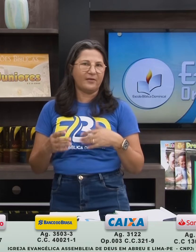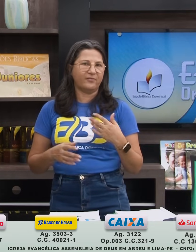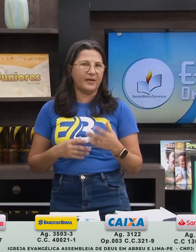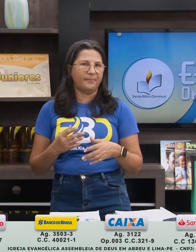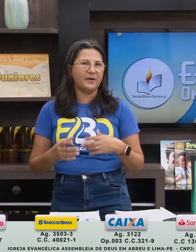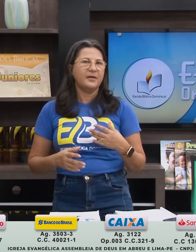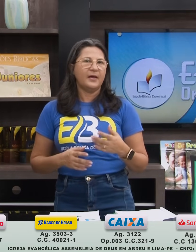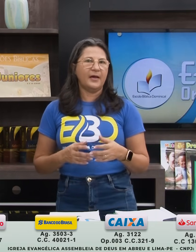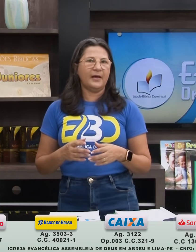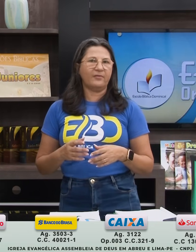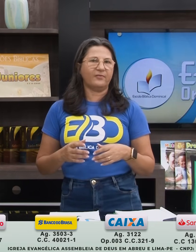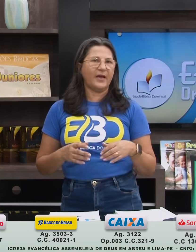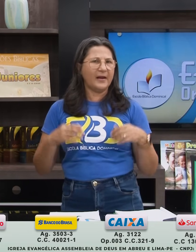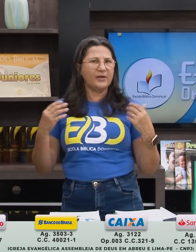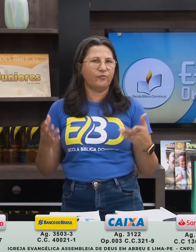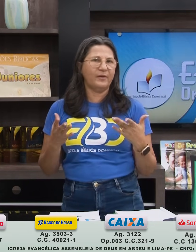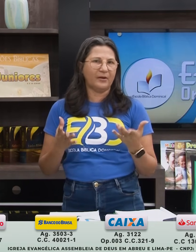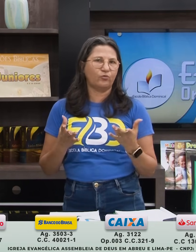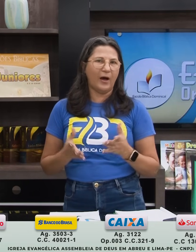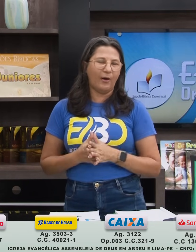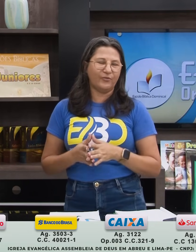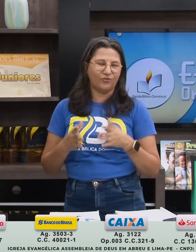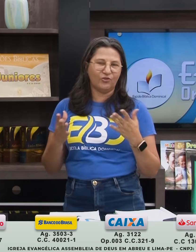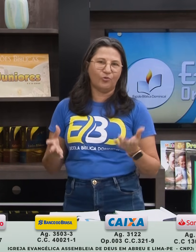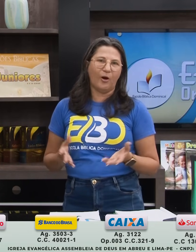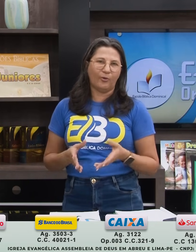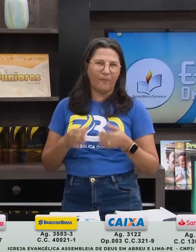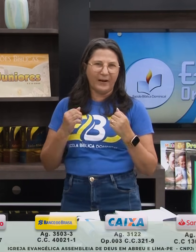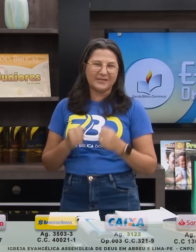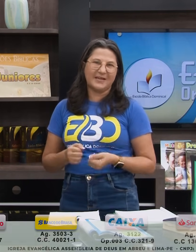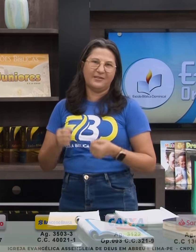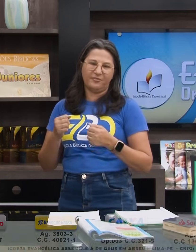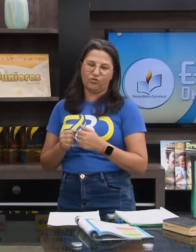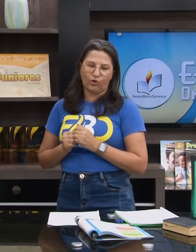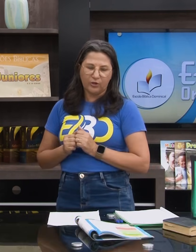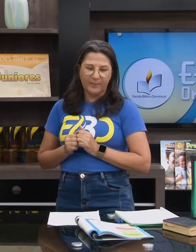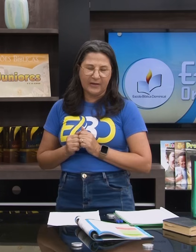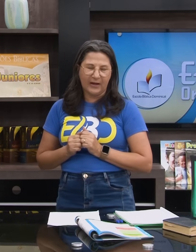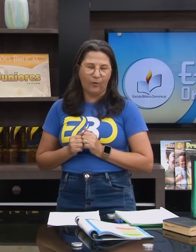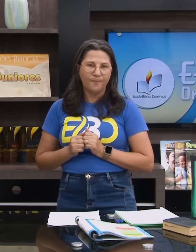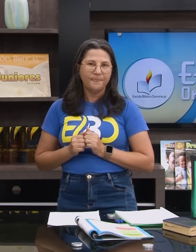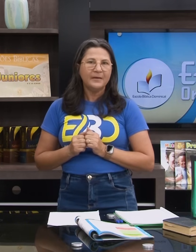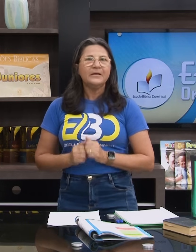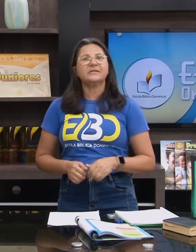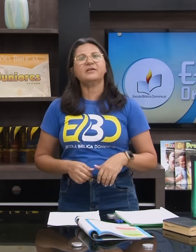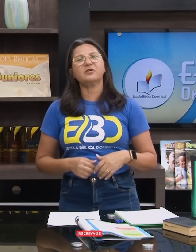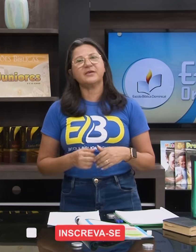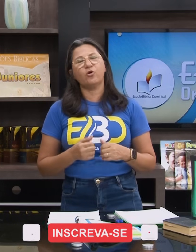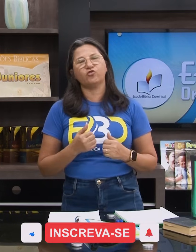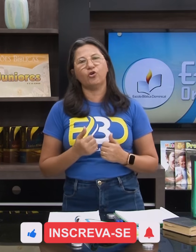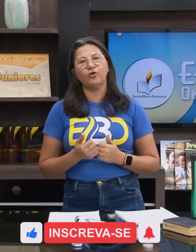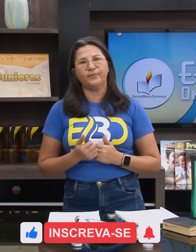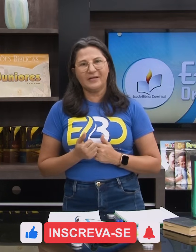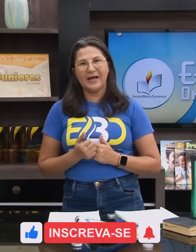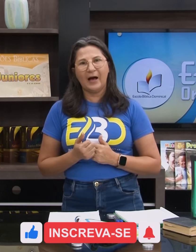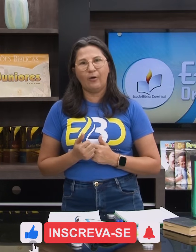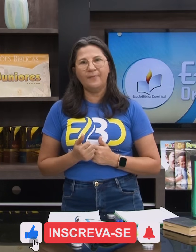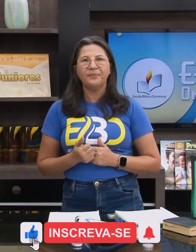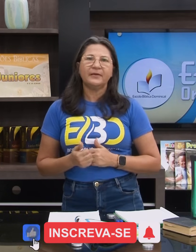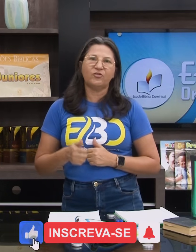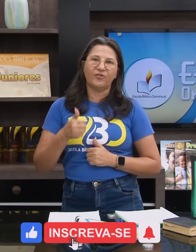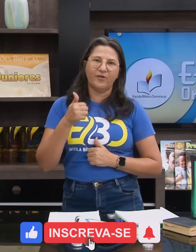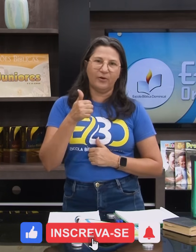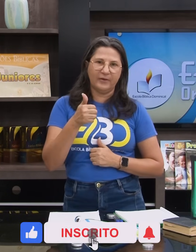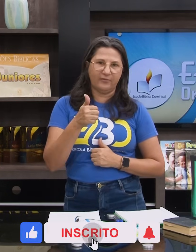eles vão ficar sempre eh querendo vir paraa tua aula assistir tua aula com prazer de vir à escola dominical se você gostou dessa